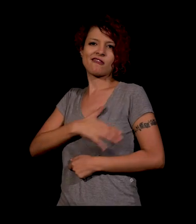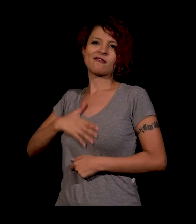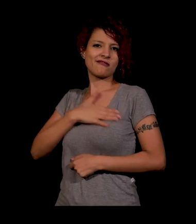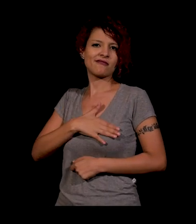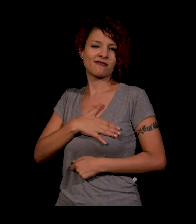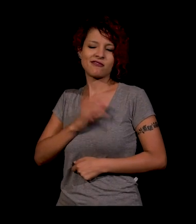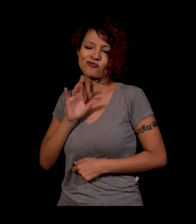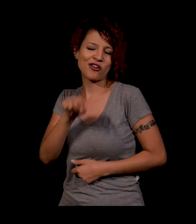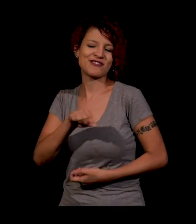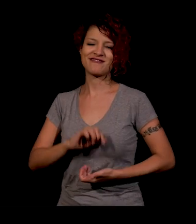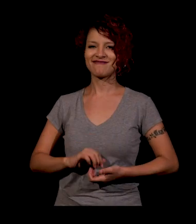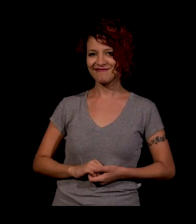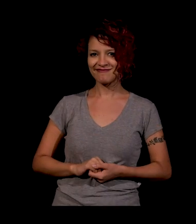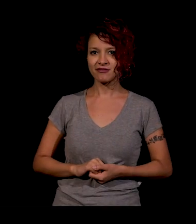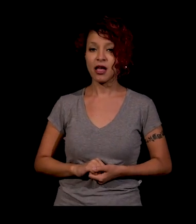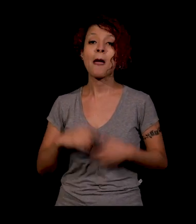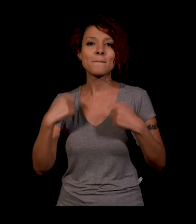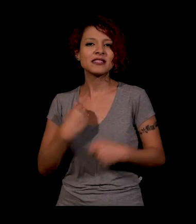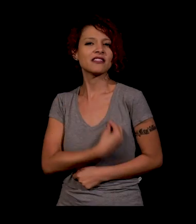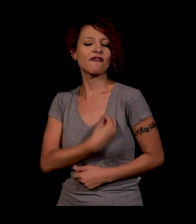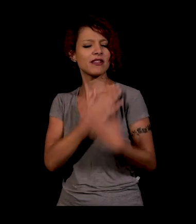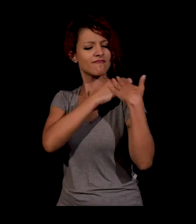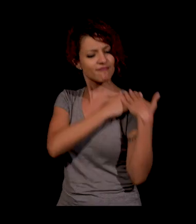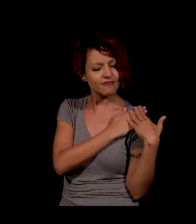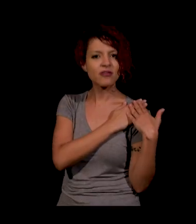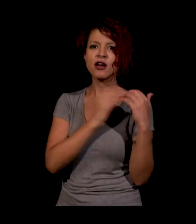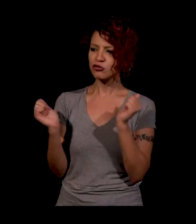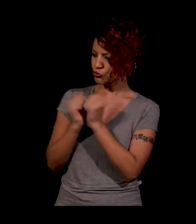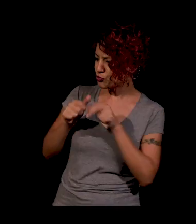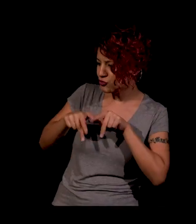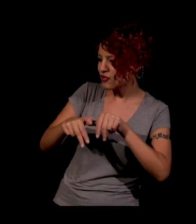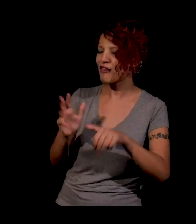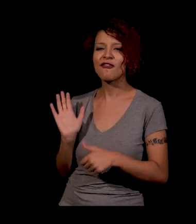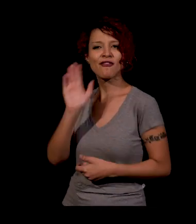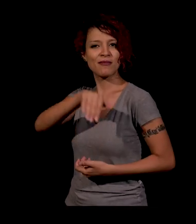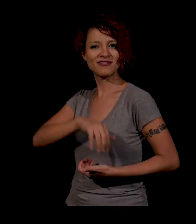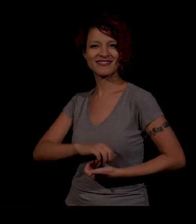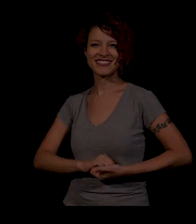É isso. Compromisso incondicional com a vida. Dá a mão aí e vambora.